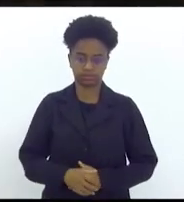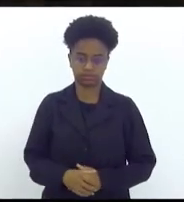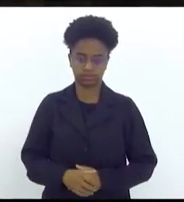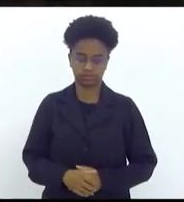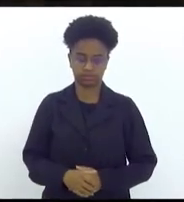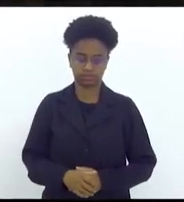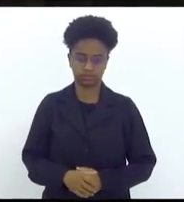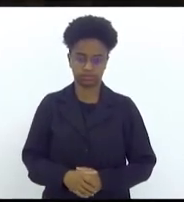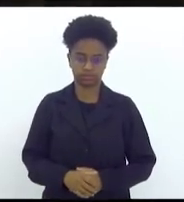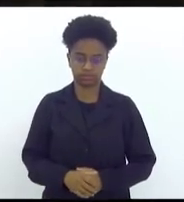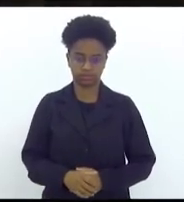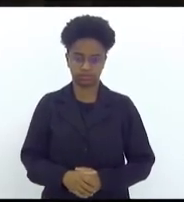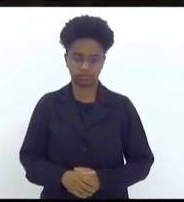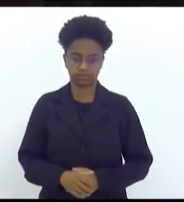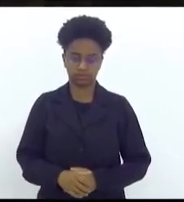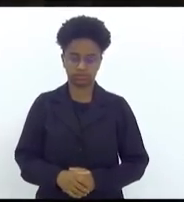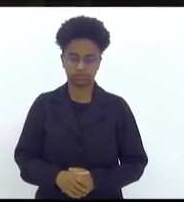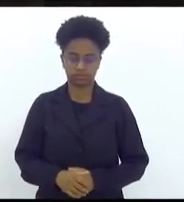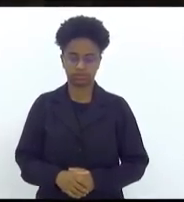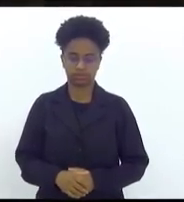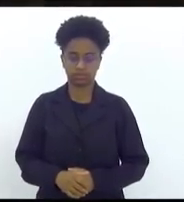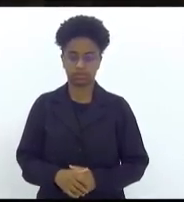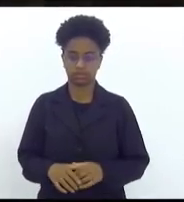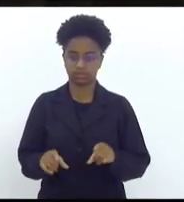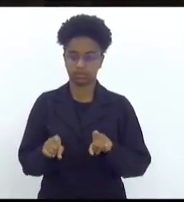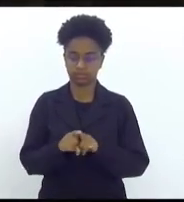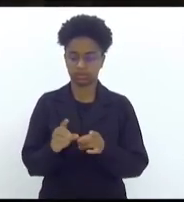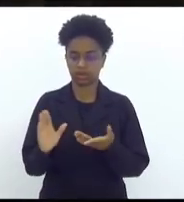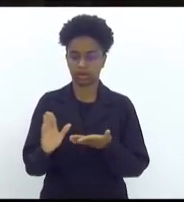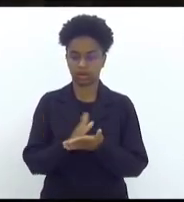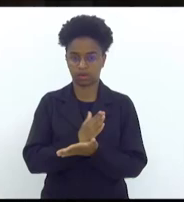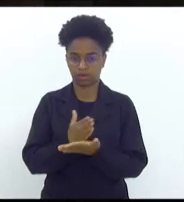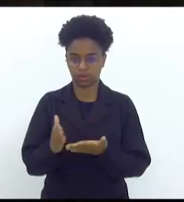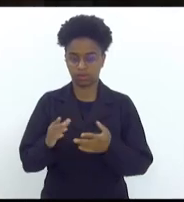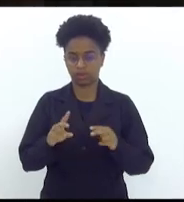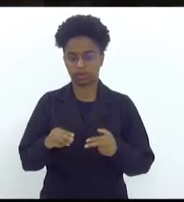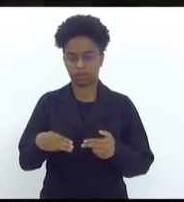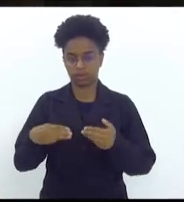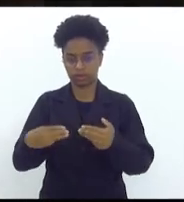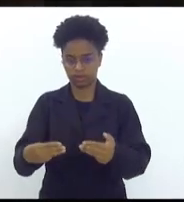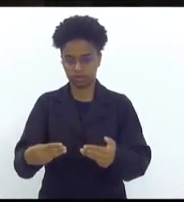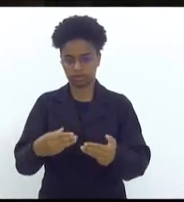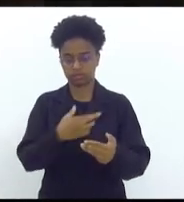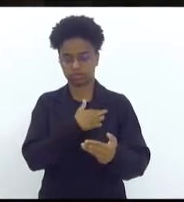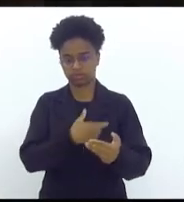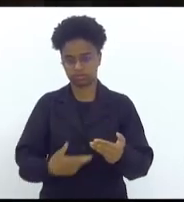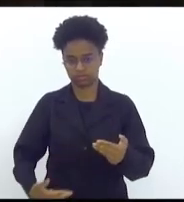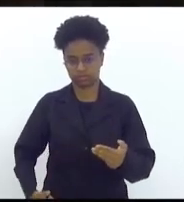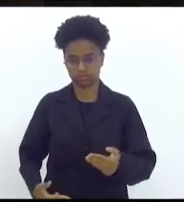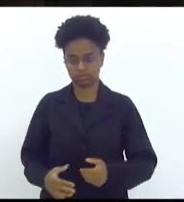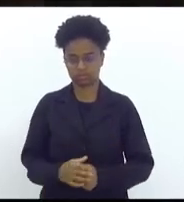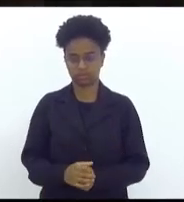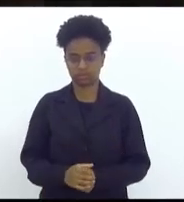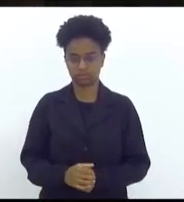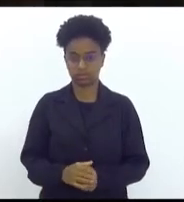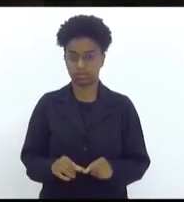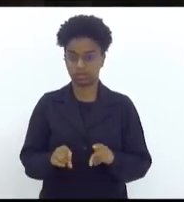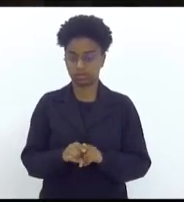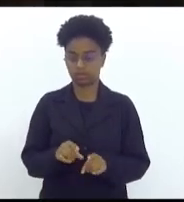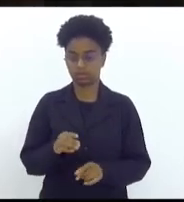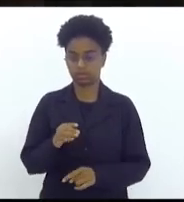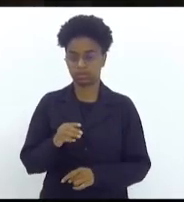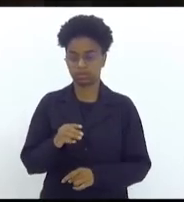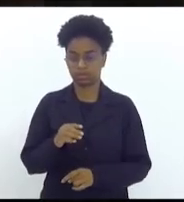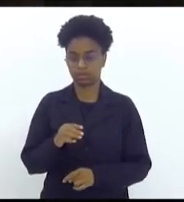além além de alguns ministros da República o presidente do